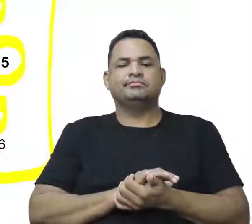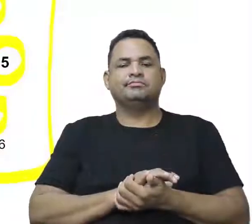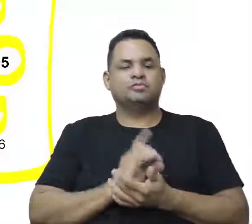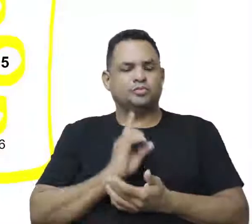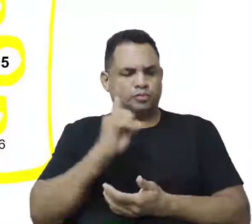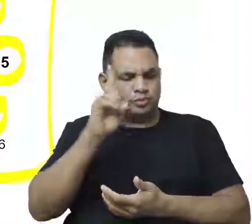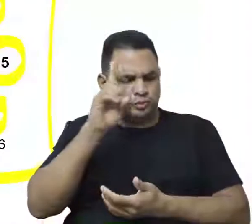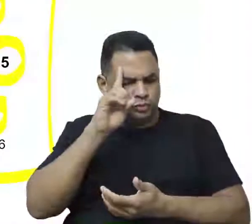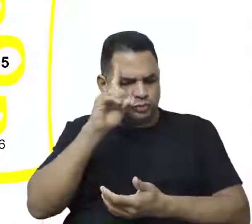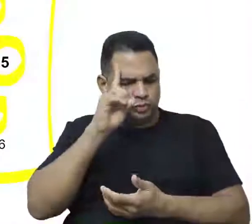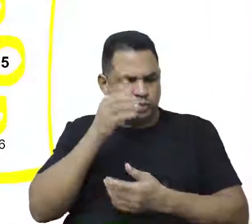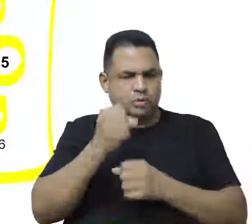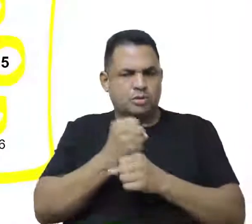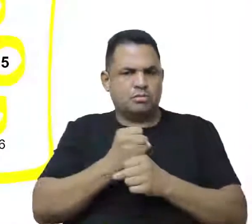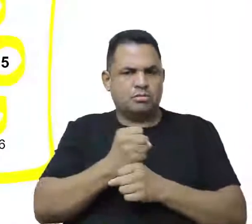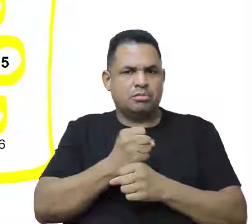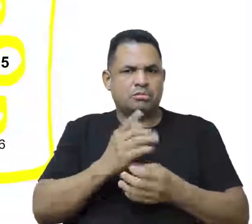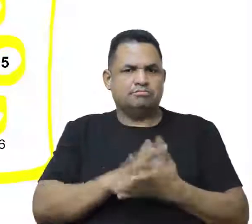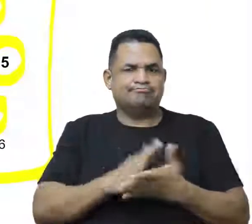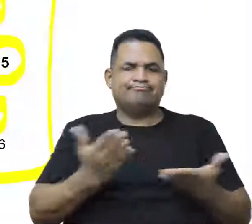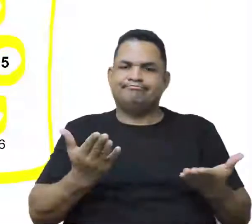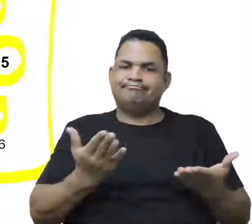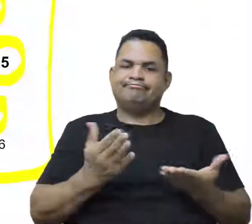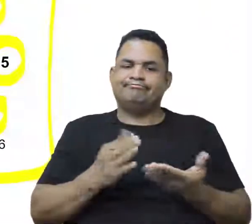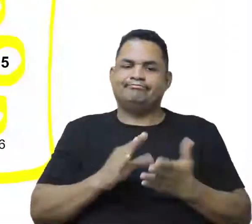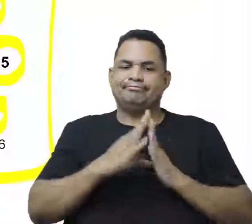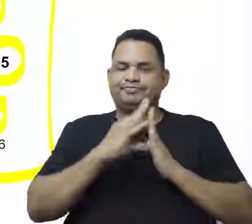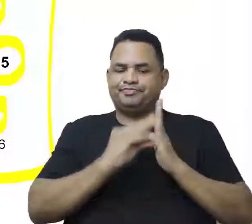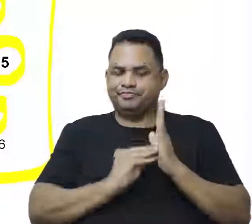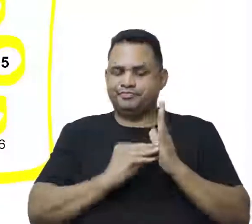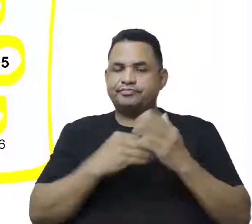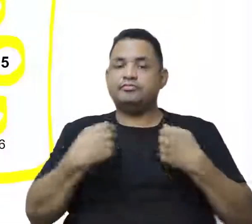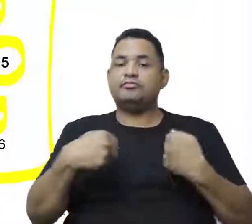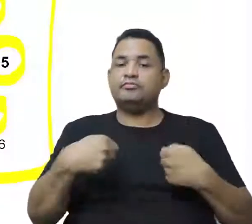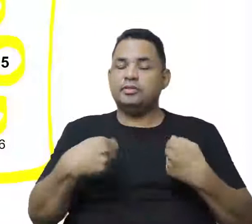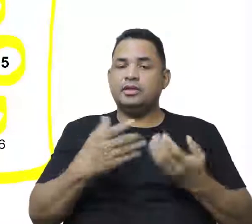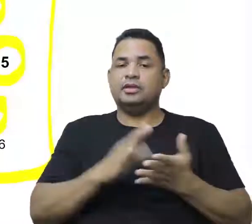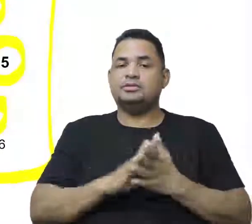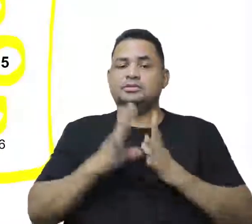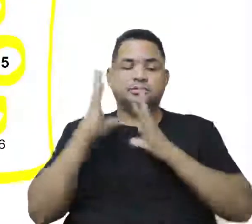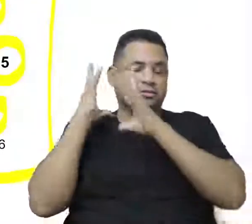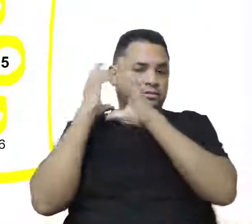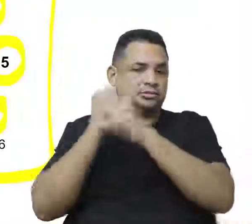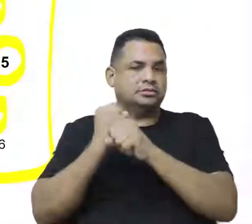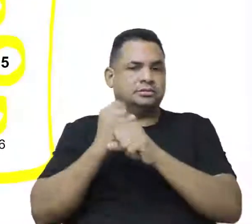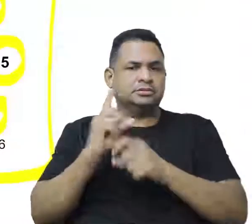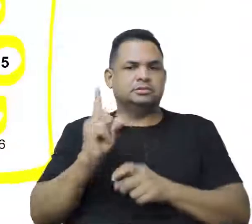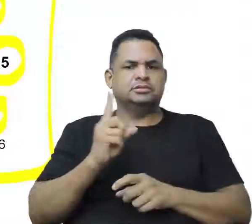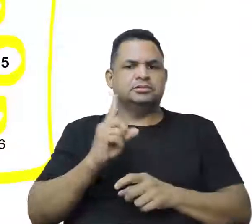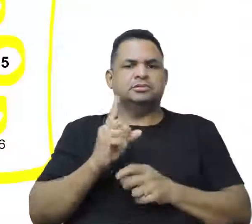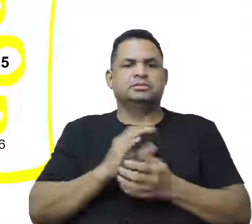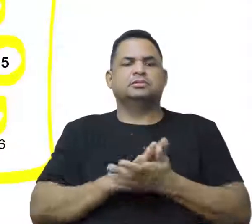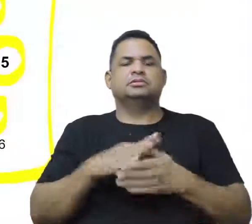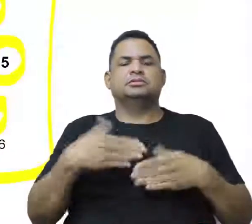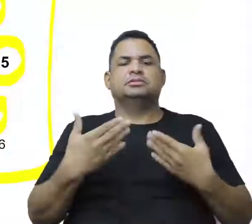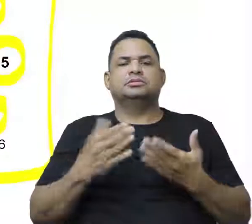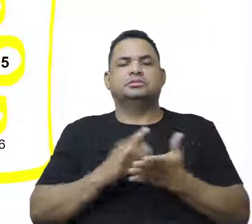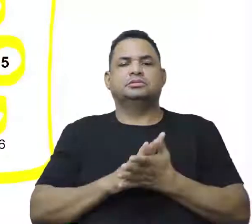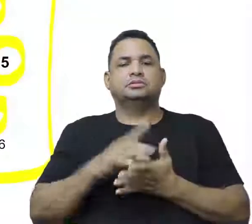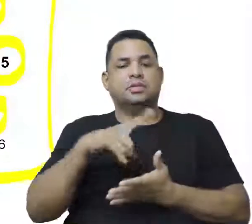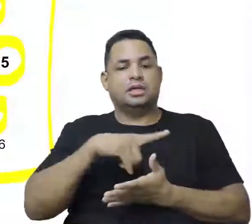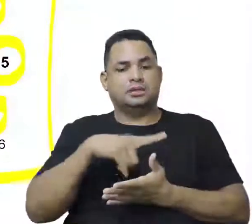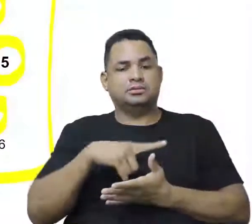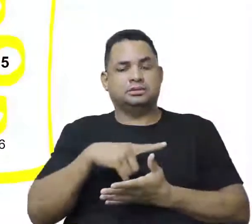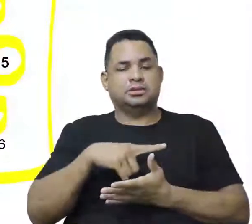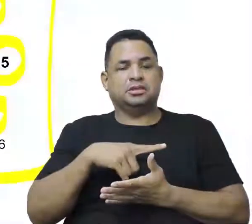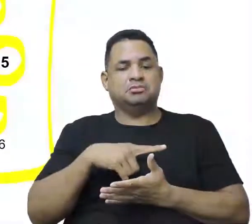questão. Então, você é um conteúdo que não dá para você não revisar. É só isso, professora? Não. Mas é o que tem